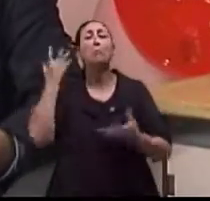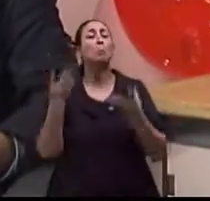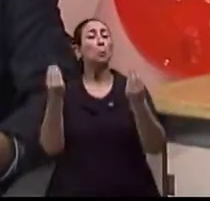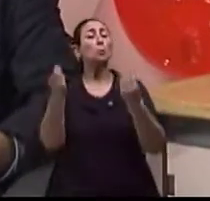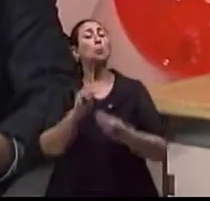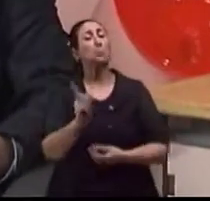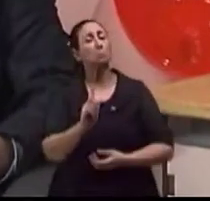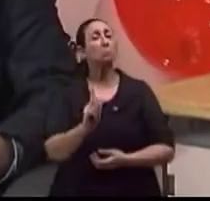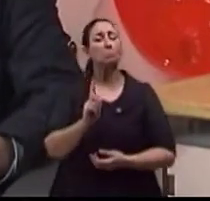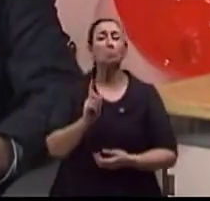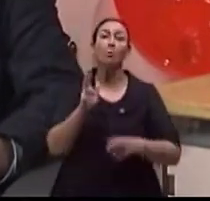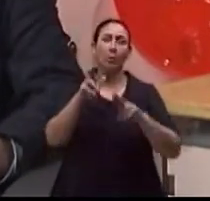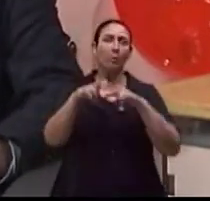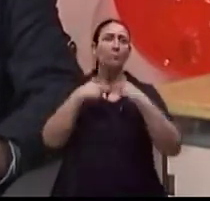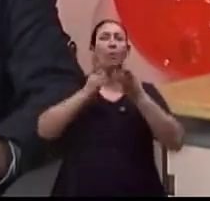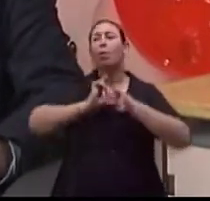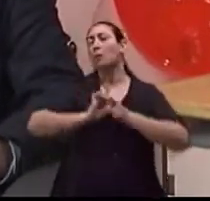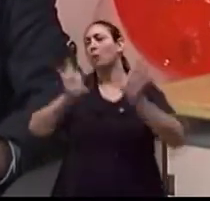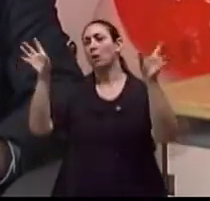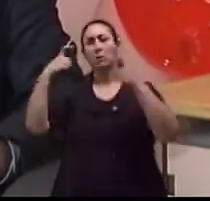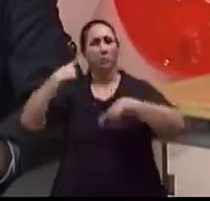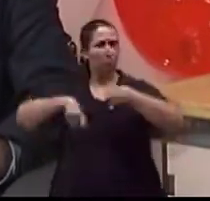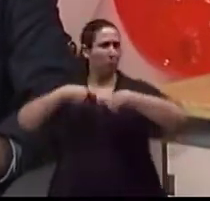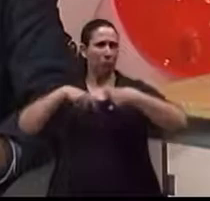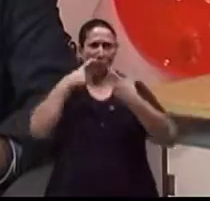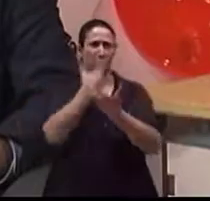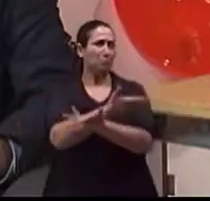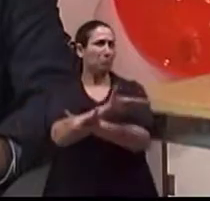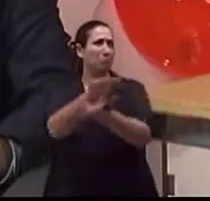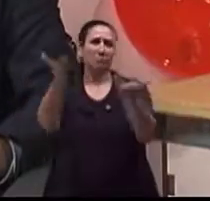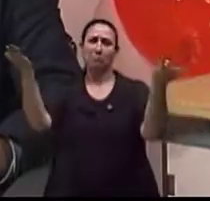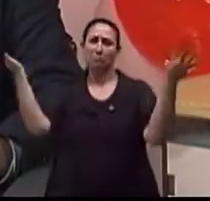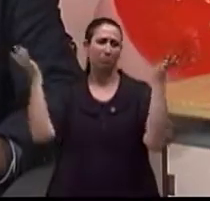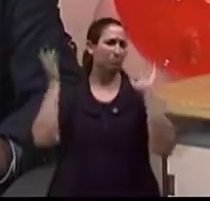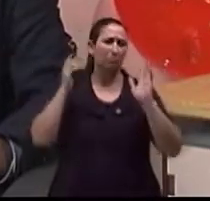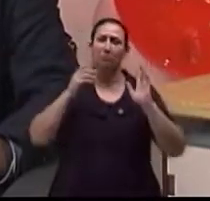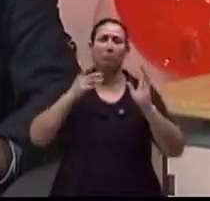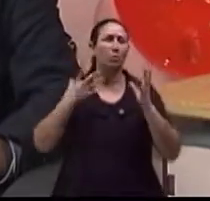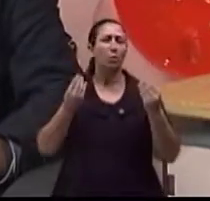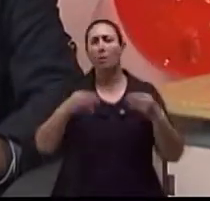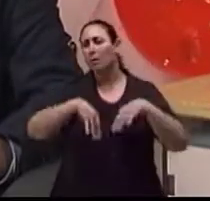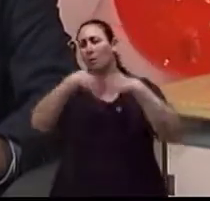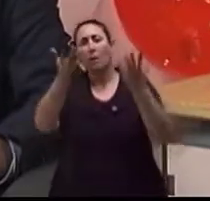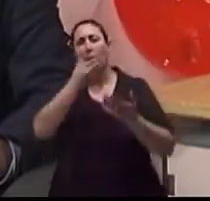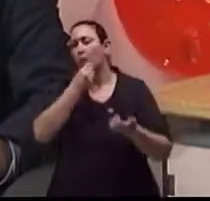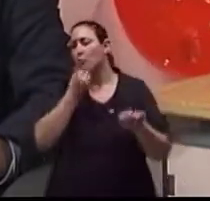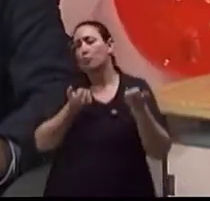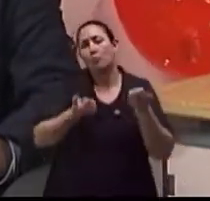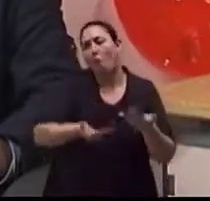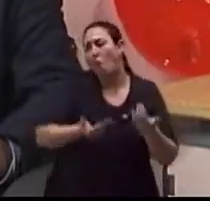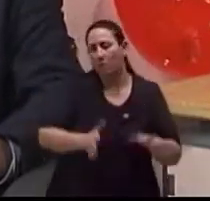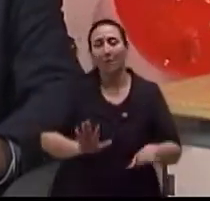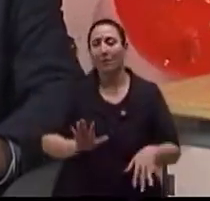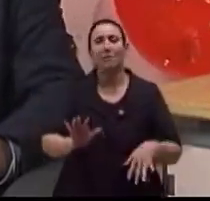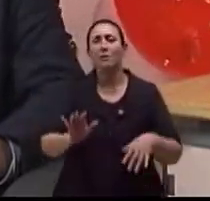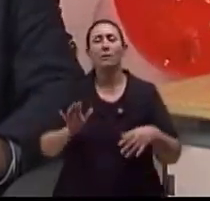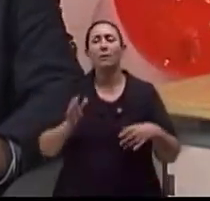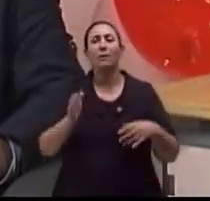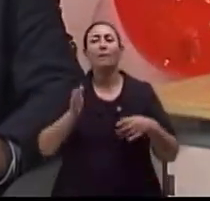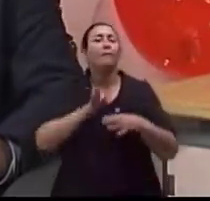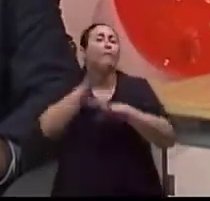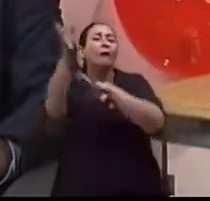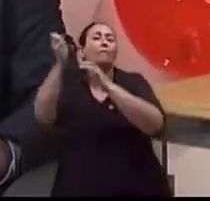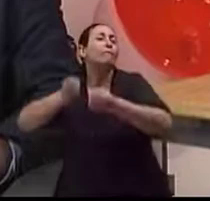tanto porque a liberdade sexual tá muito grande então isso a gente vê o homens jovens que vão para um